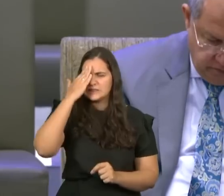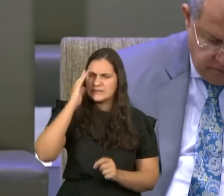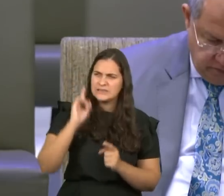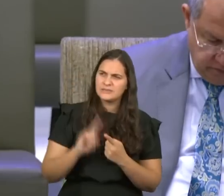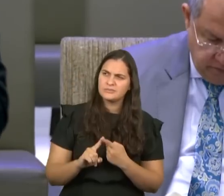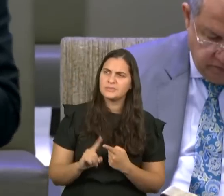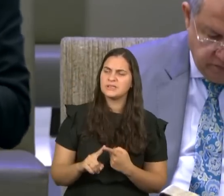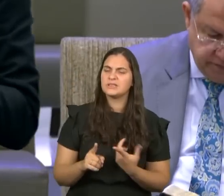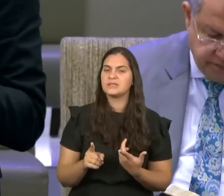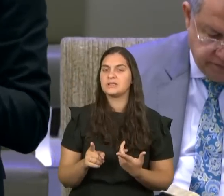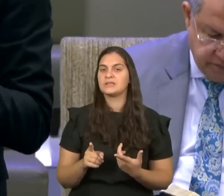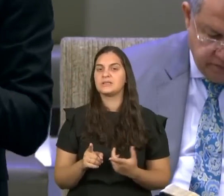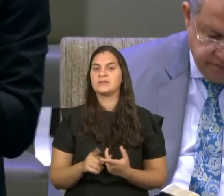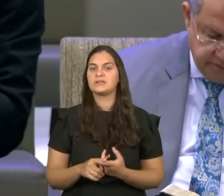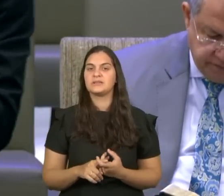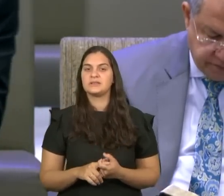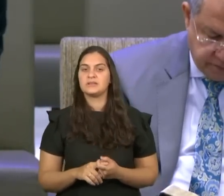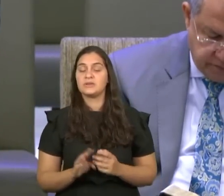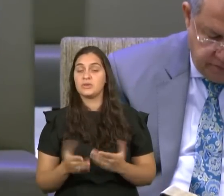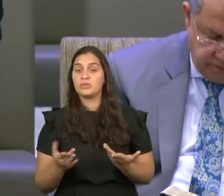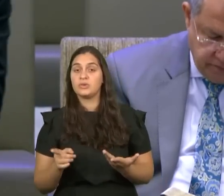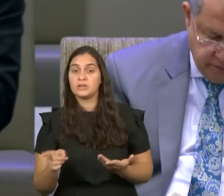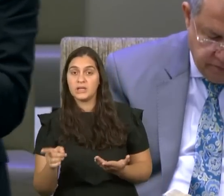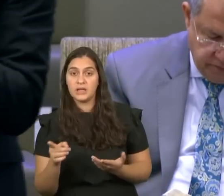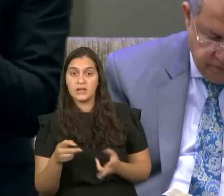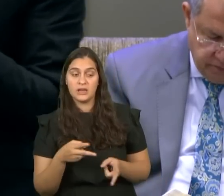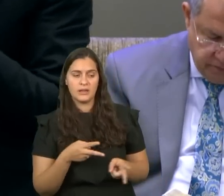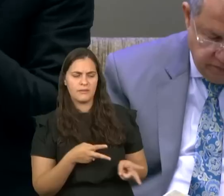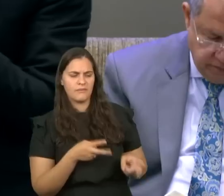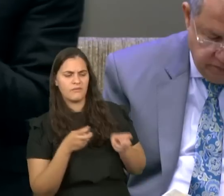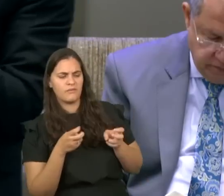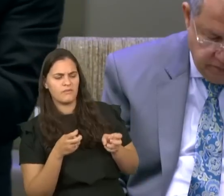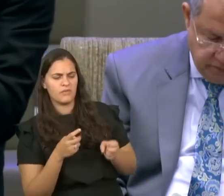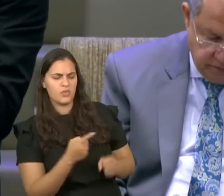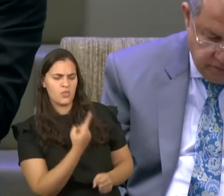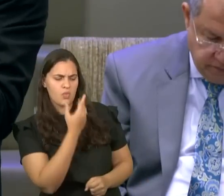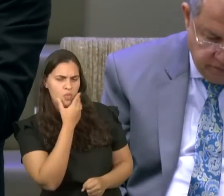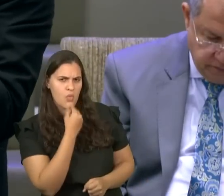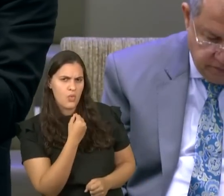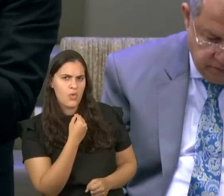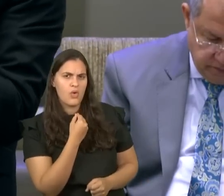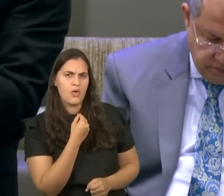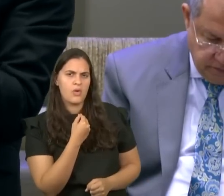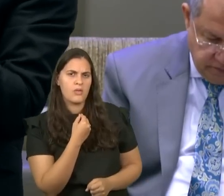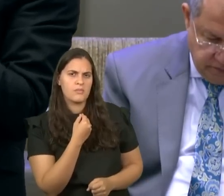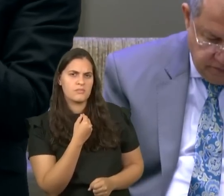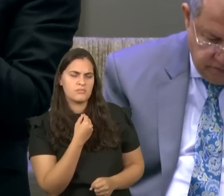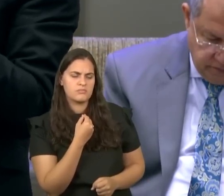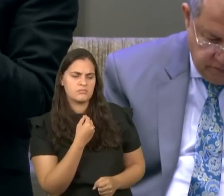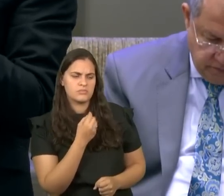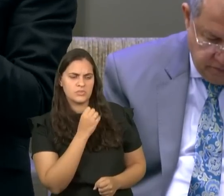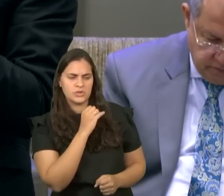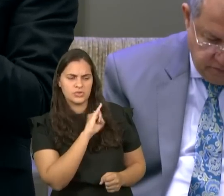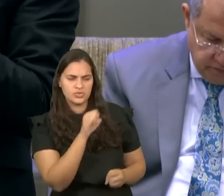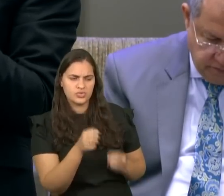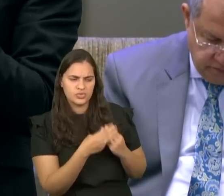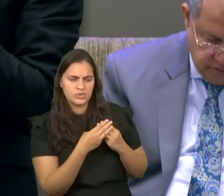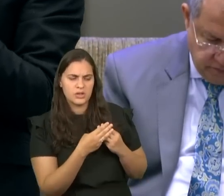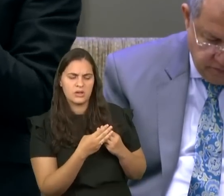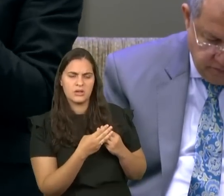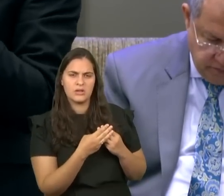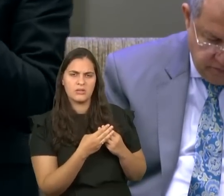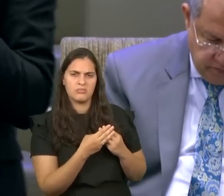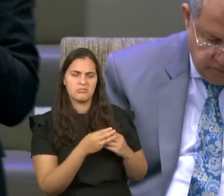dela quando ela vê sentado junto à fonte um judeu